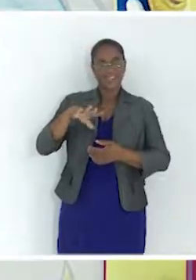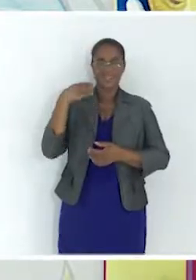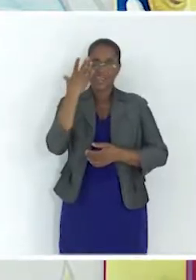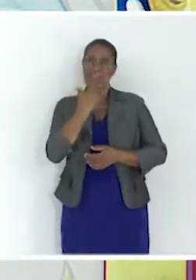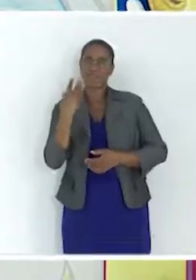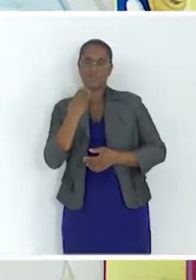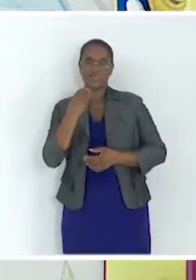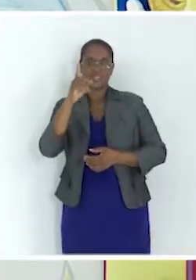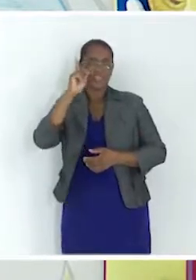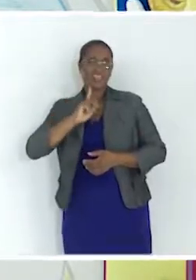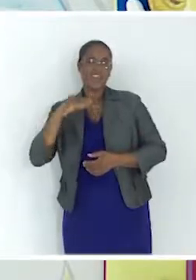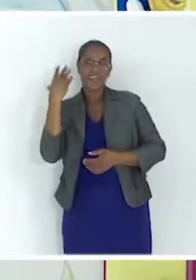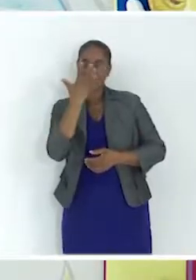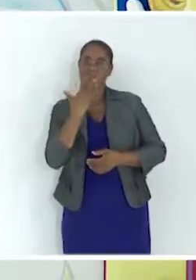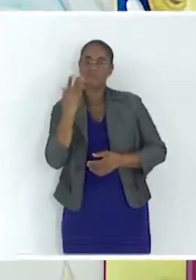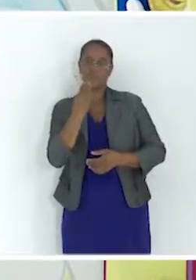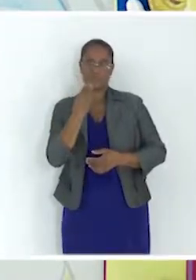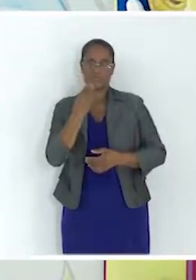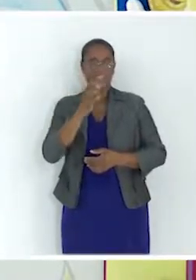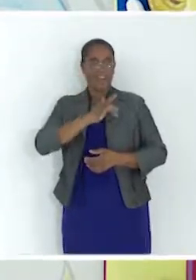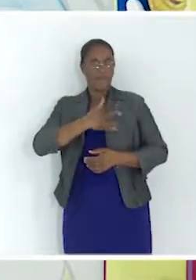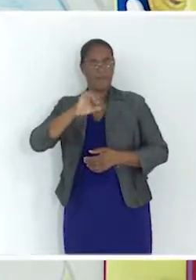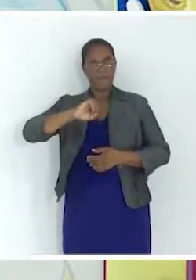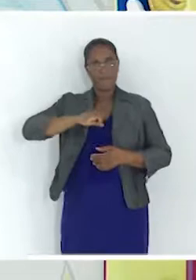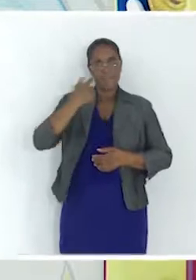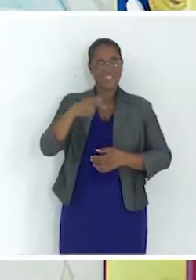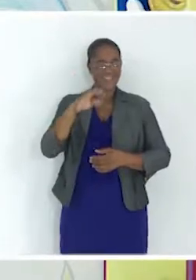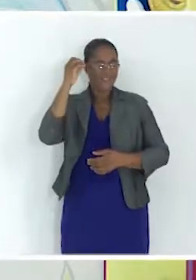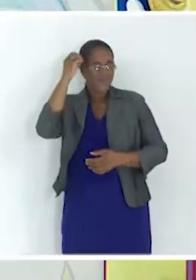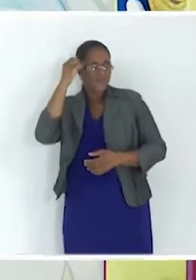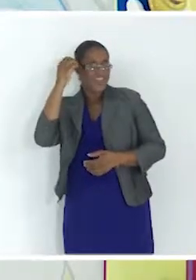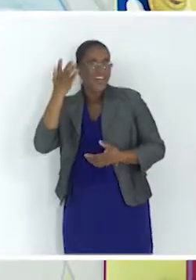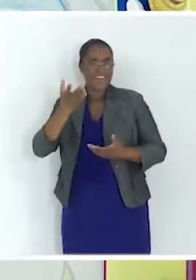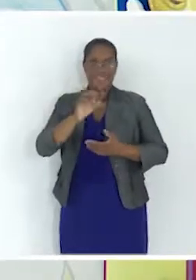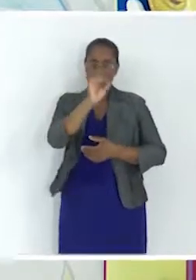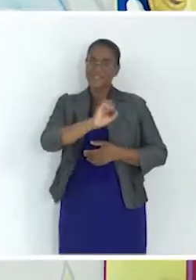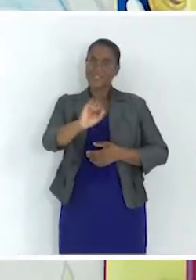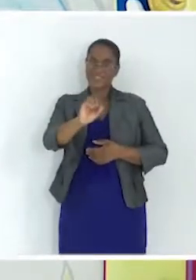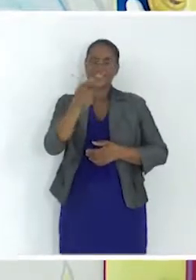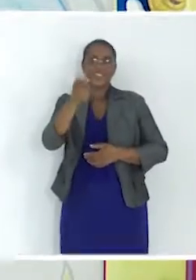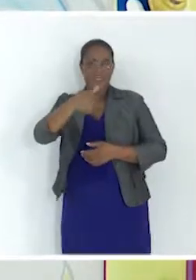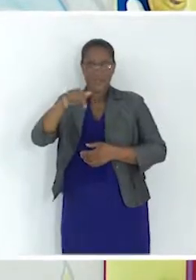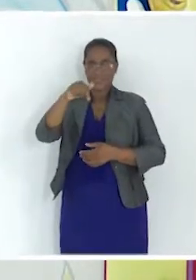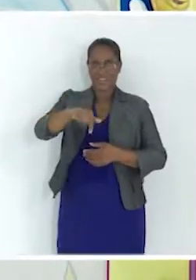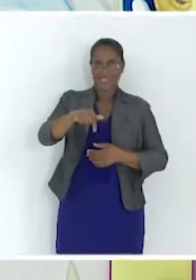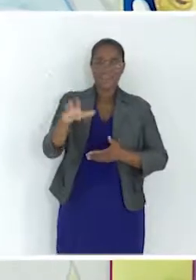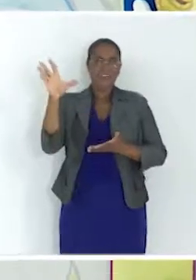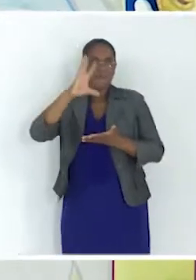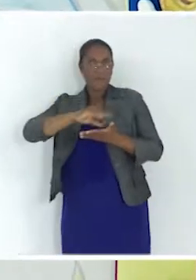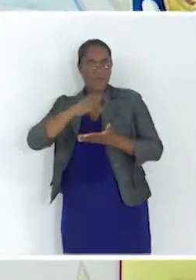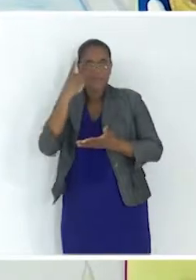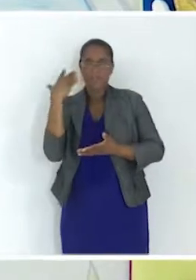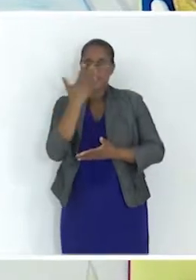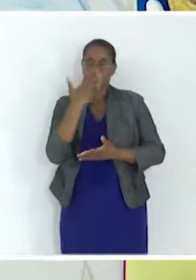queridos alunos e alunas, meus amores, já estava com saudades. Então, estamos aqui para mais